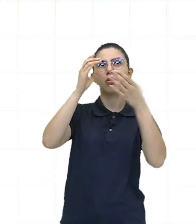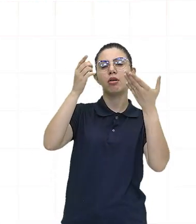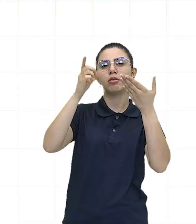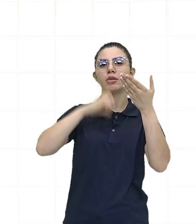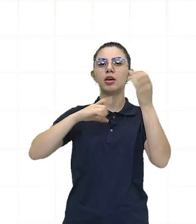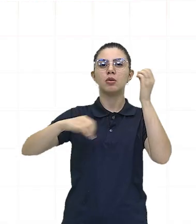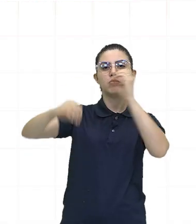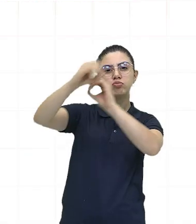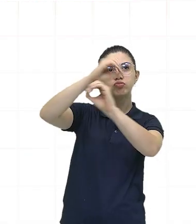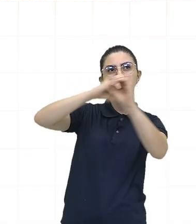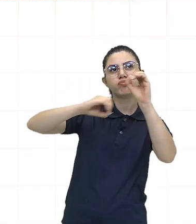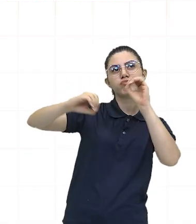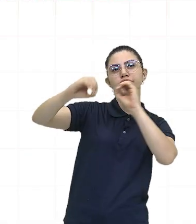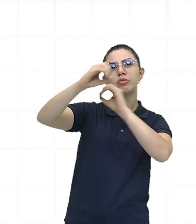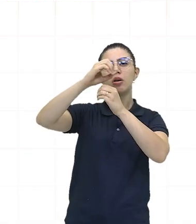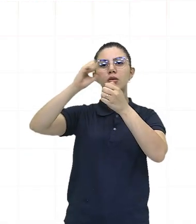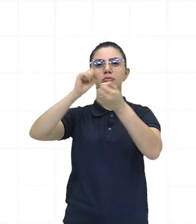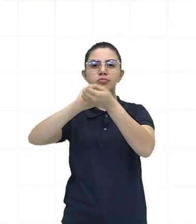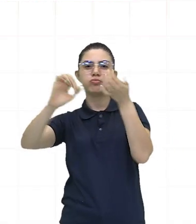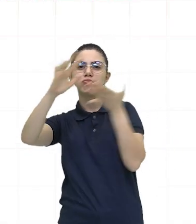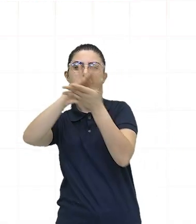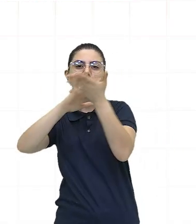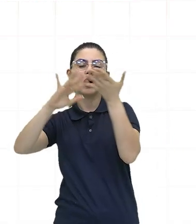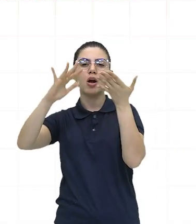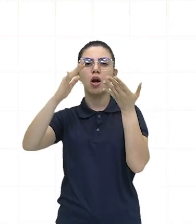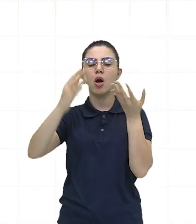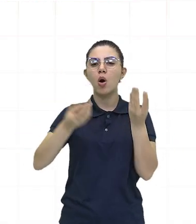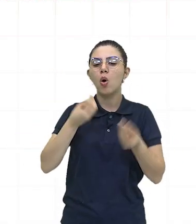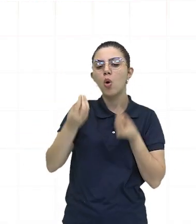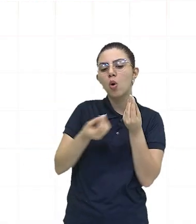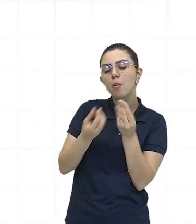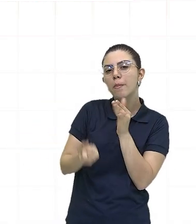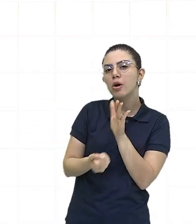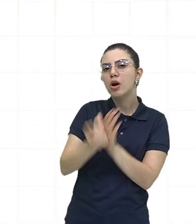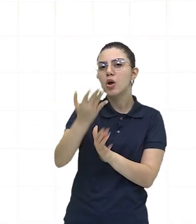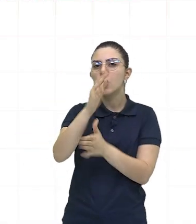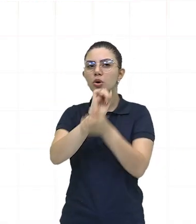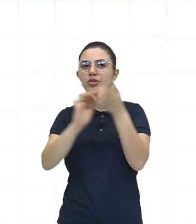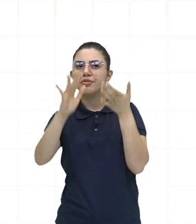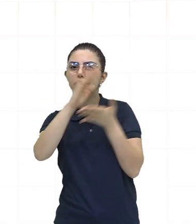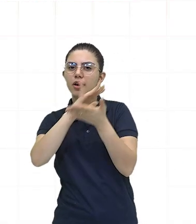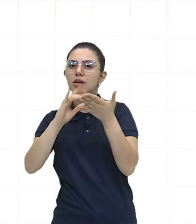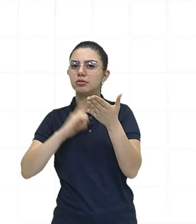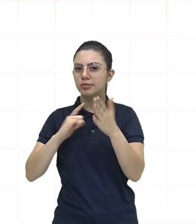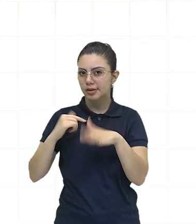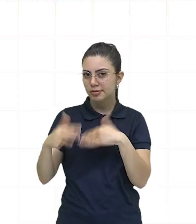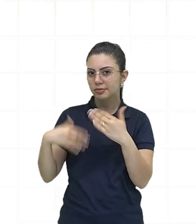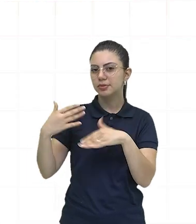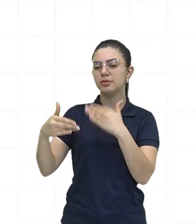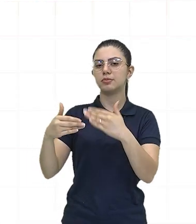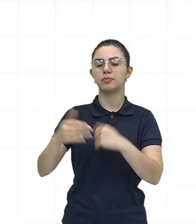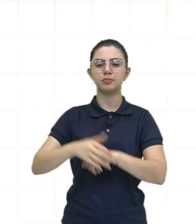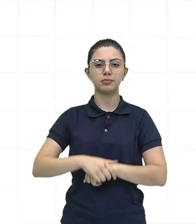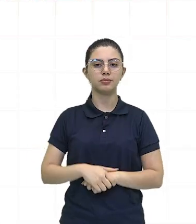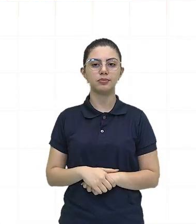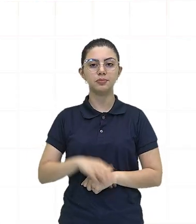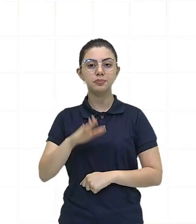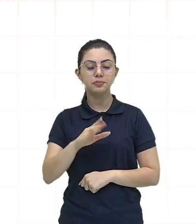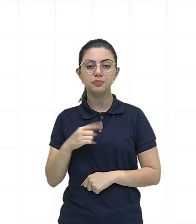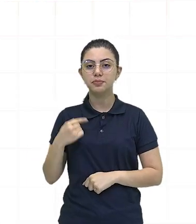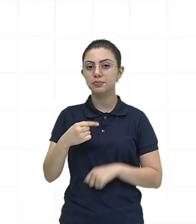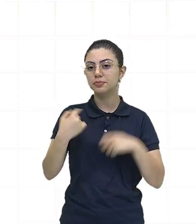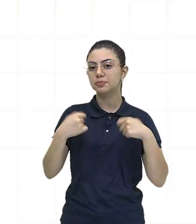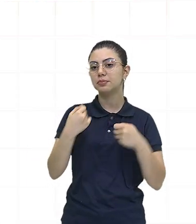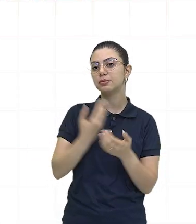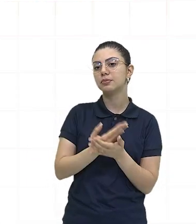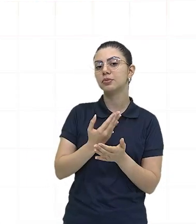em estudar a origem do universo, a sua evolução. Mas a gente precisa lembrar